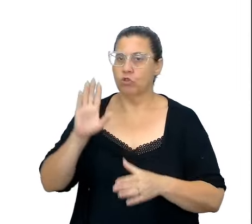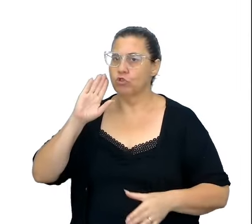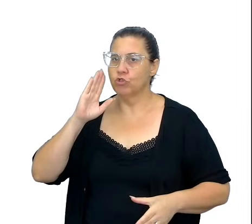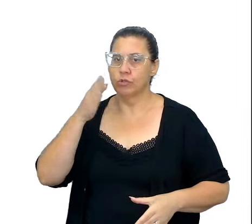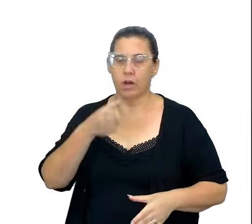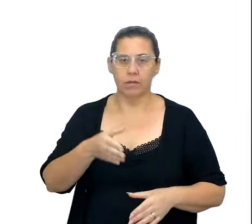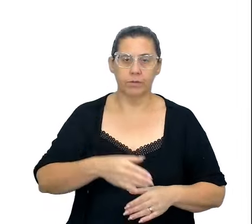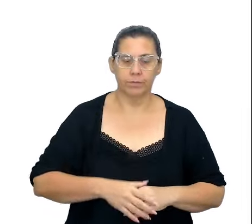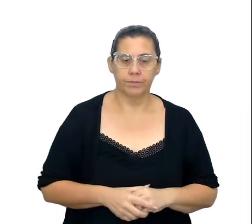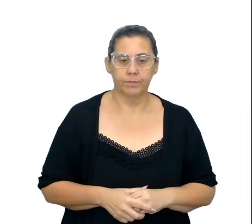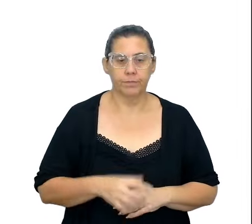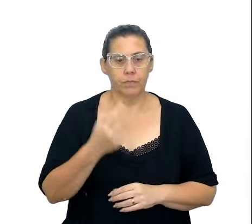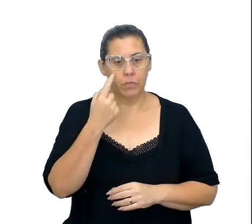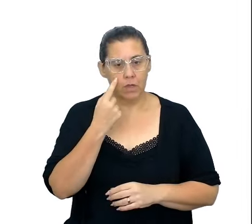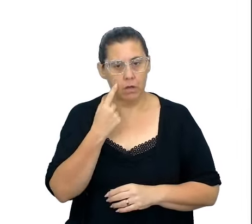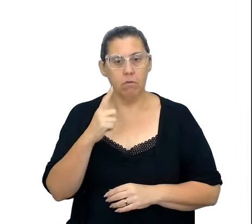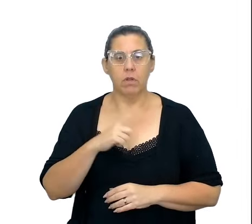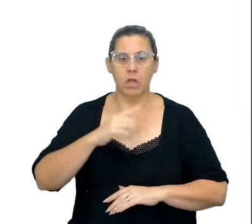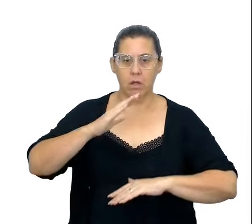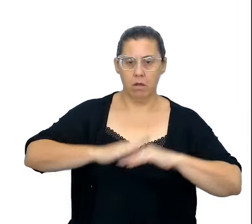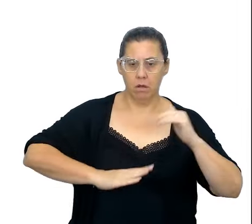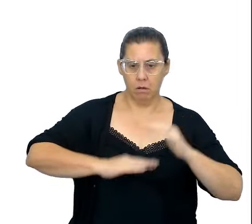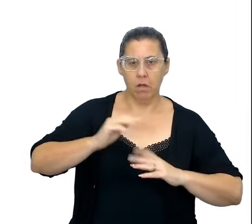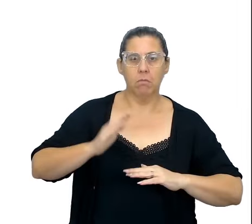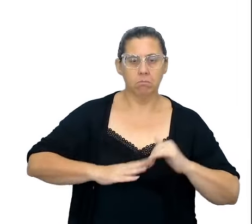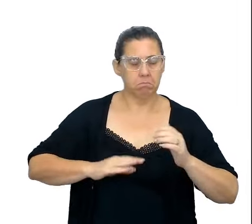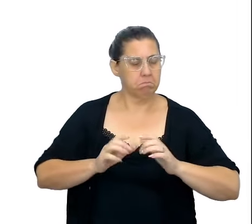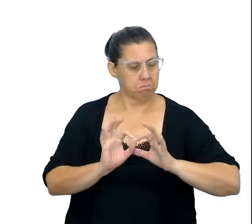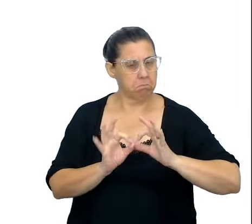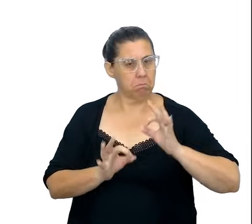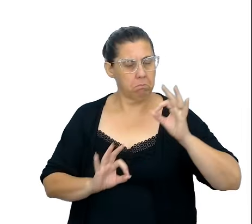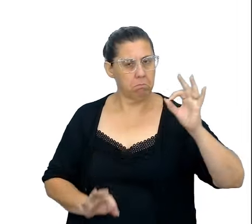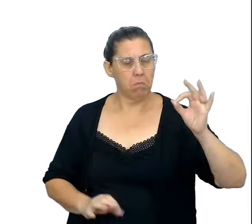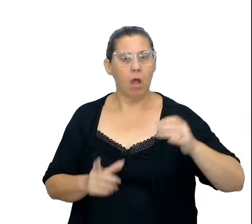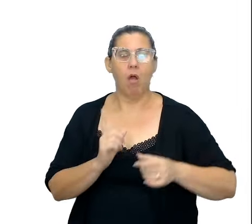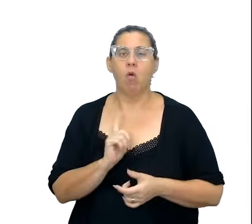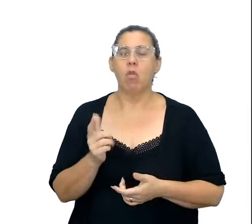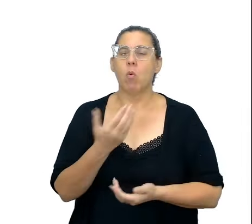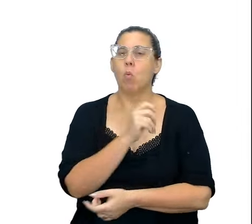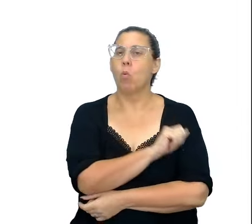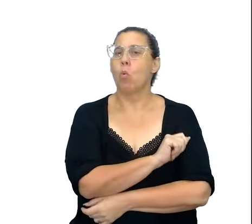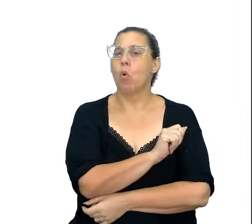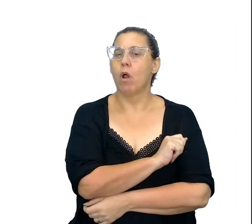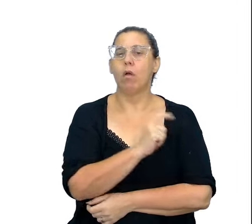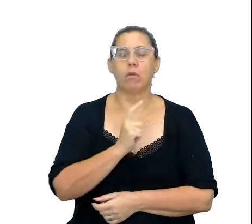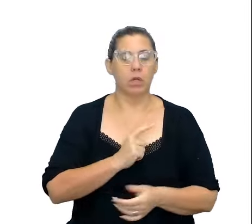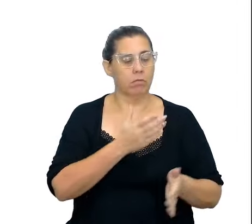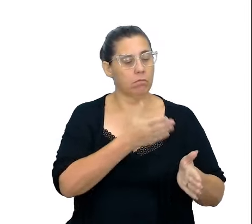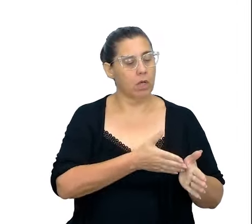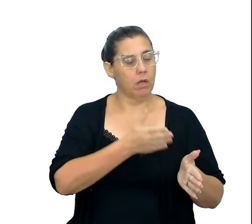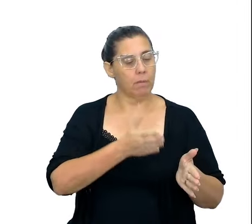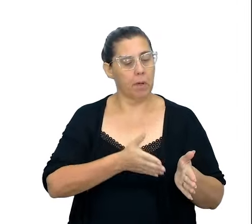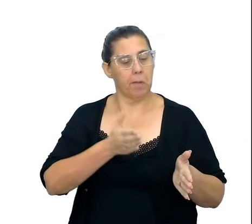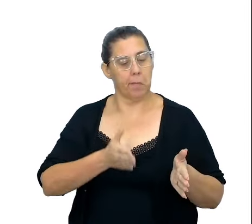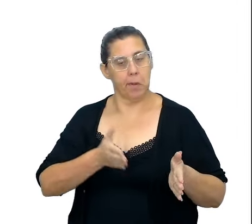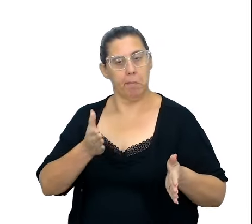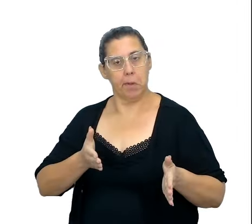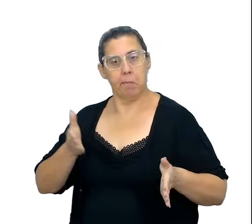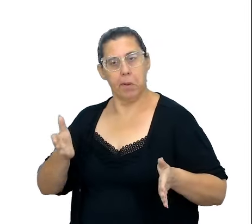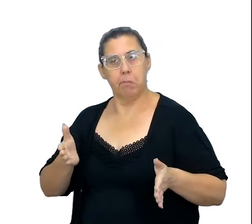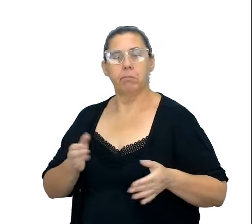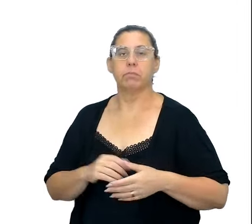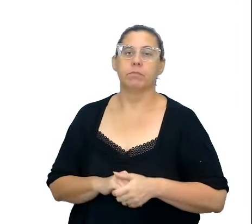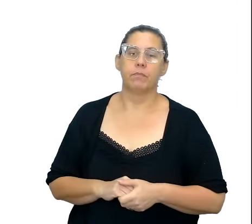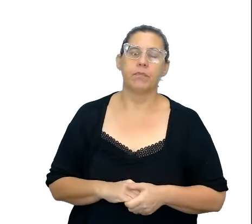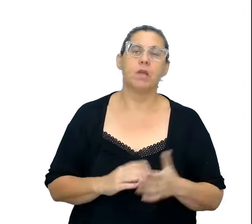Então, a gente observa aqui que a gente tem uma habilidade bem ampla, né? Onde o estudante ele vai ter que passar por alguns processos aí de